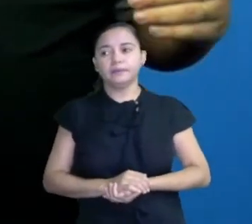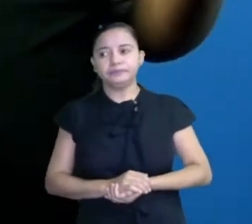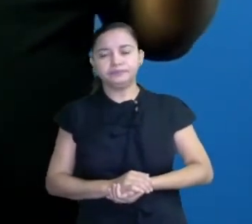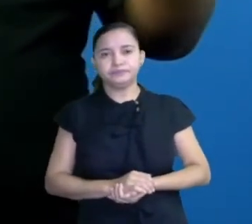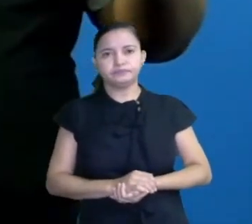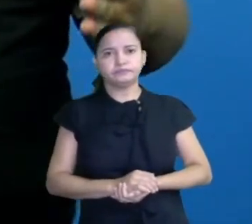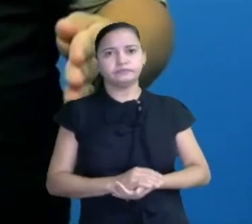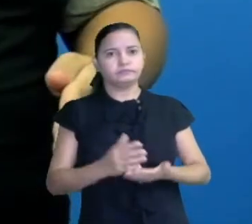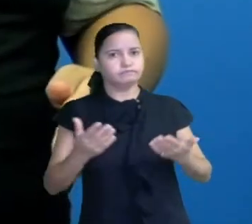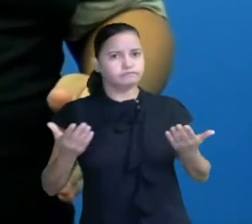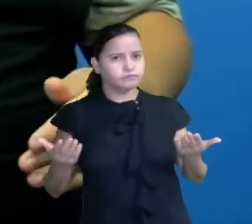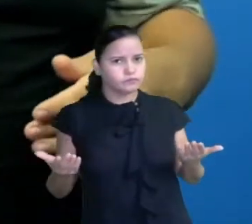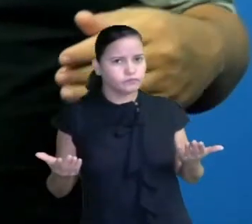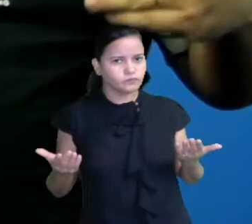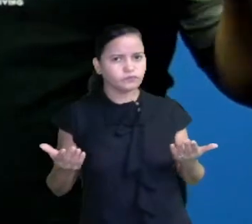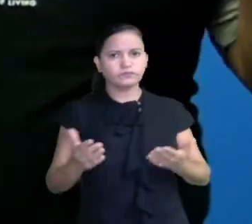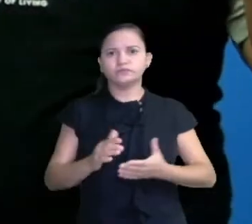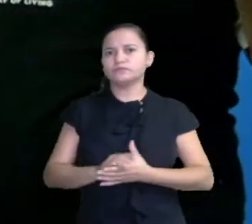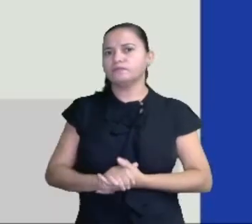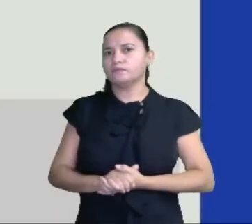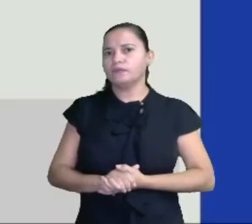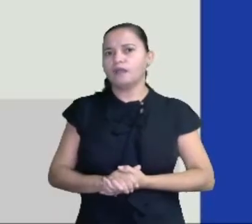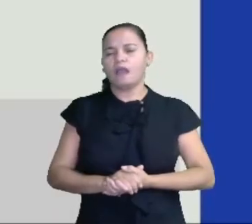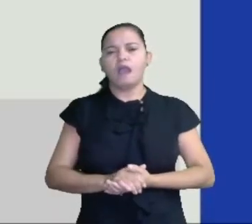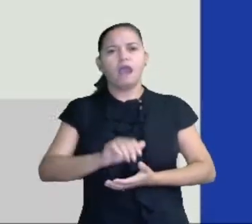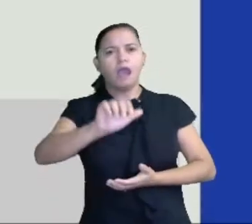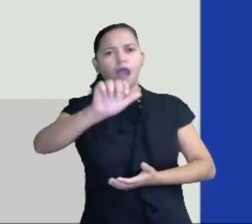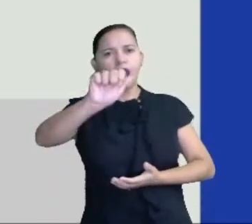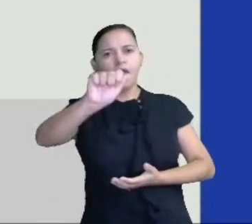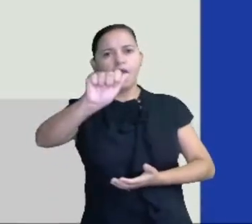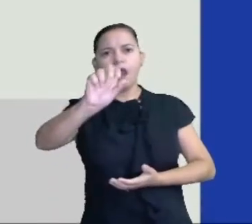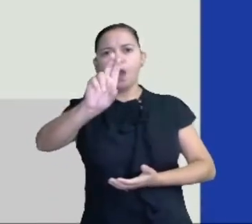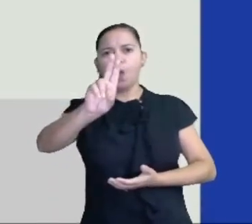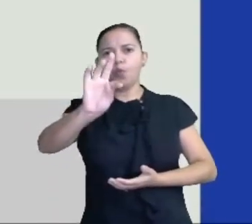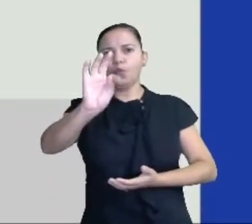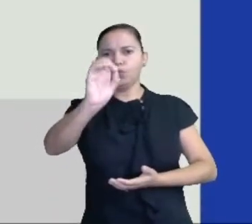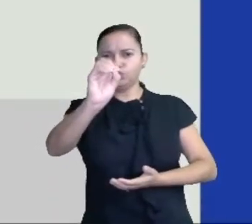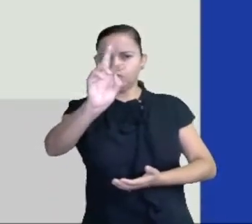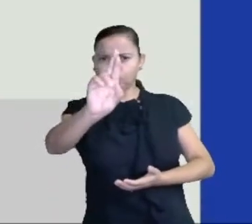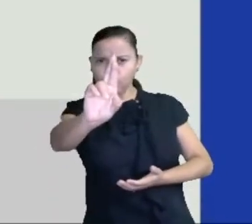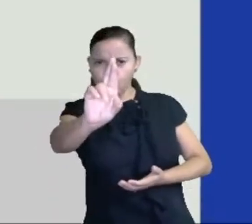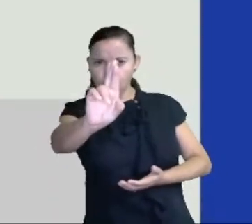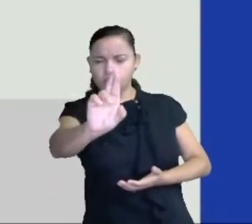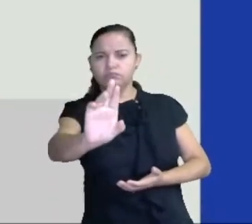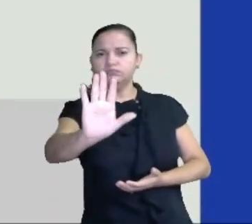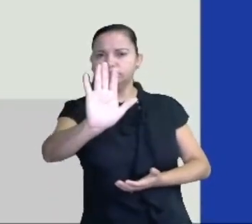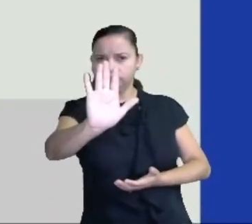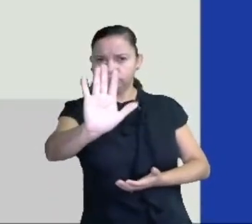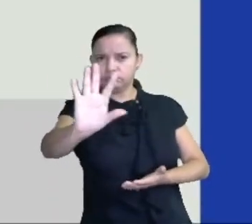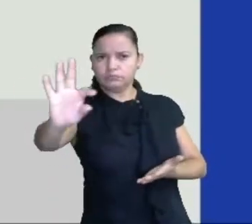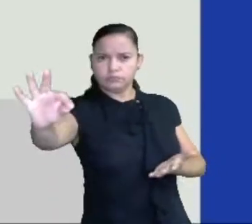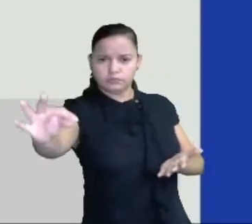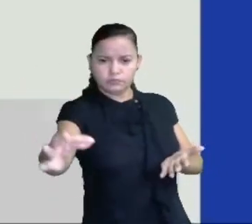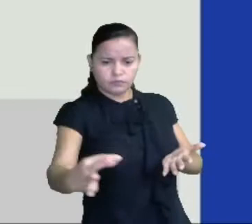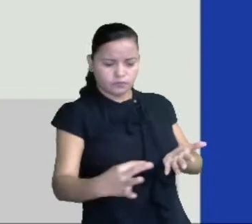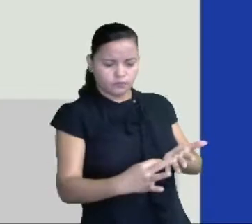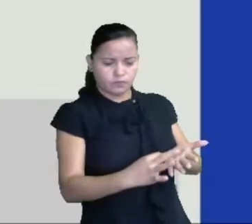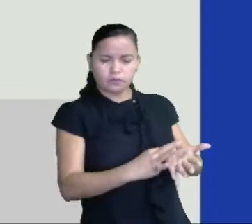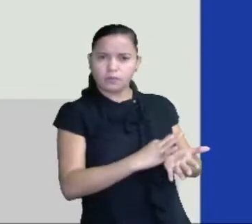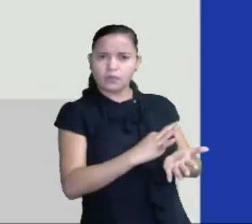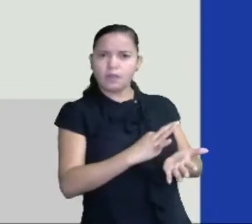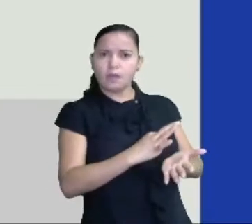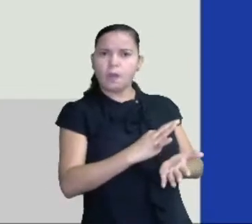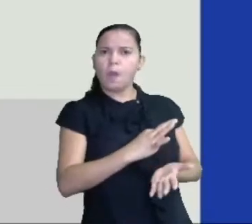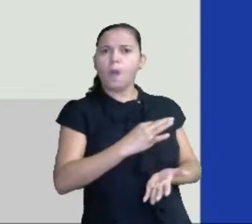E qual a definição de autor? Vamos lá? O autor pode ser definido